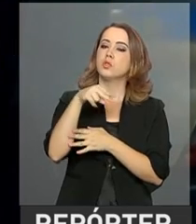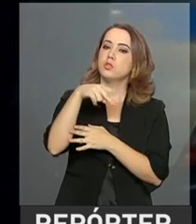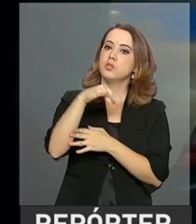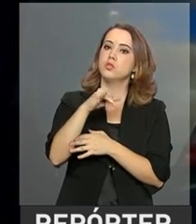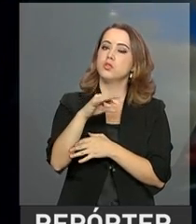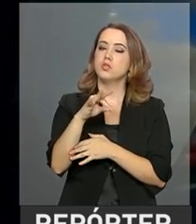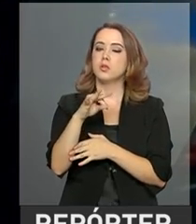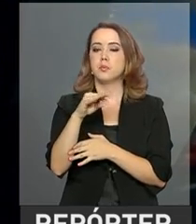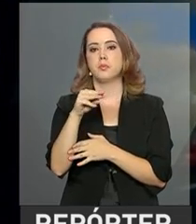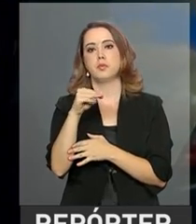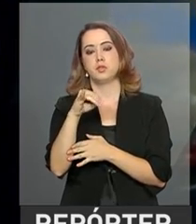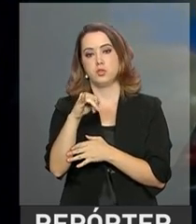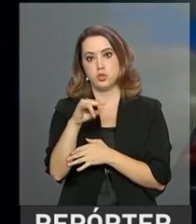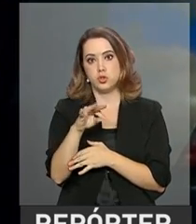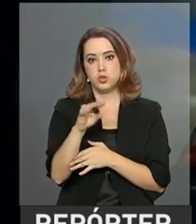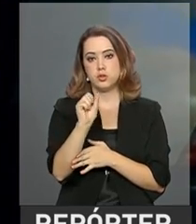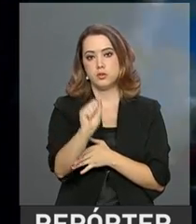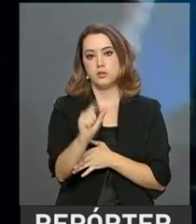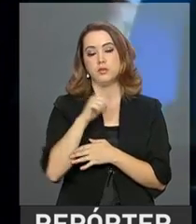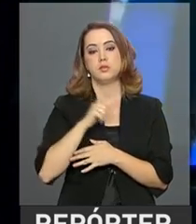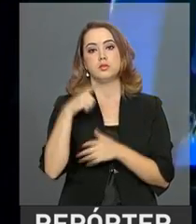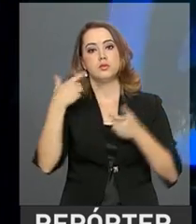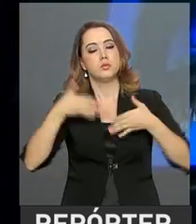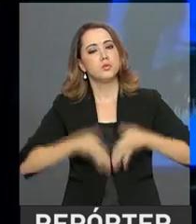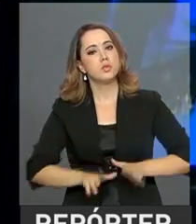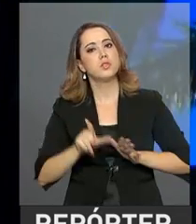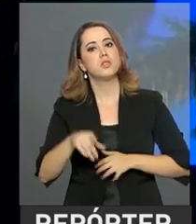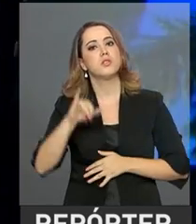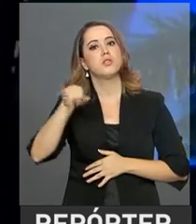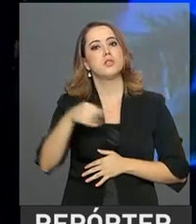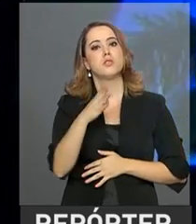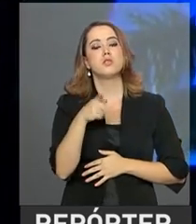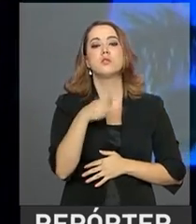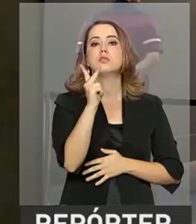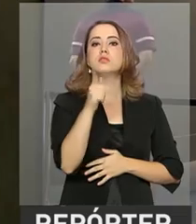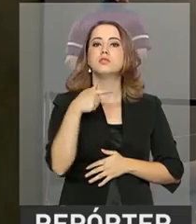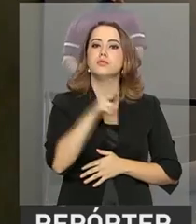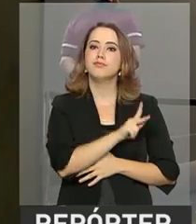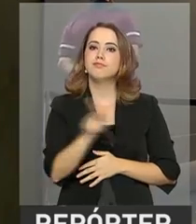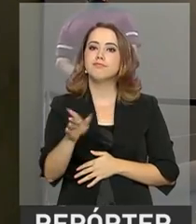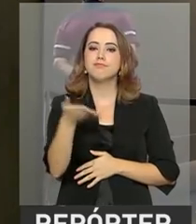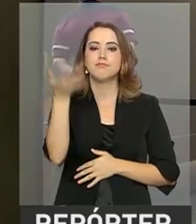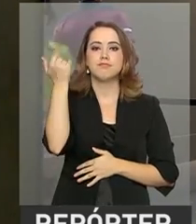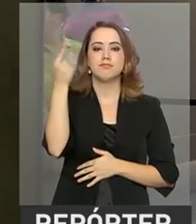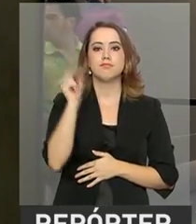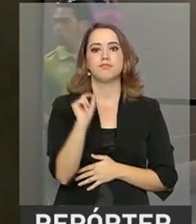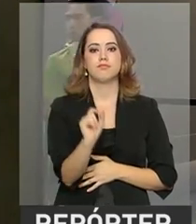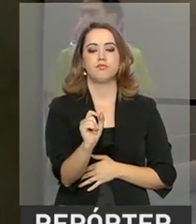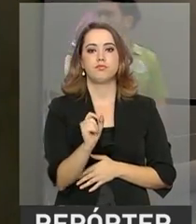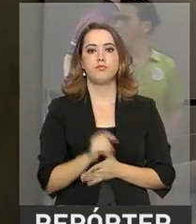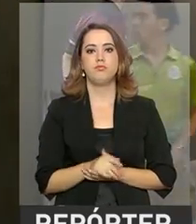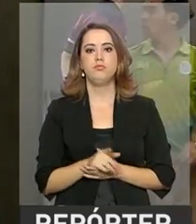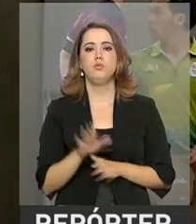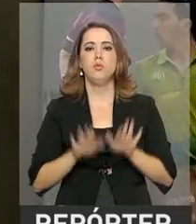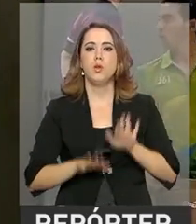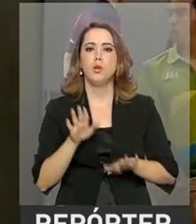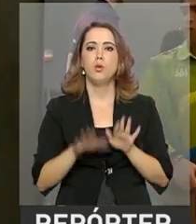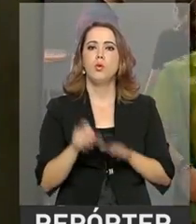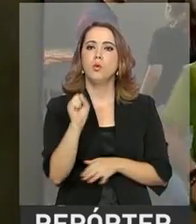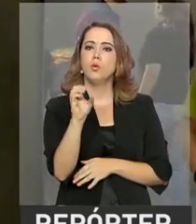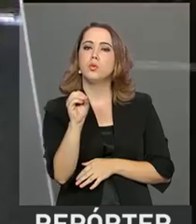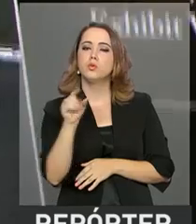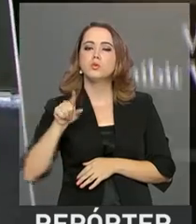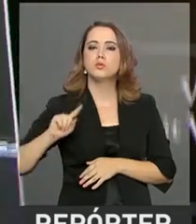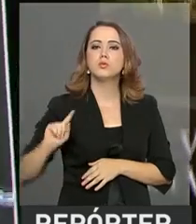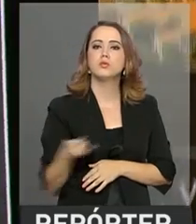Juscelino Kubitschek, um dos presidentes mais importantes da história do país. Em média, 800 mil pessoas vêm ao país todos